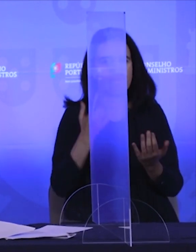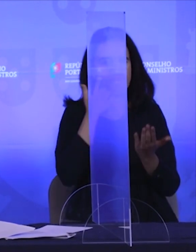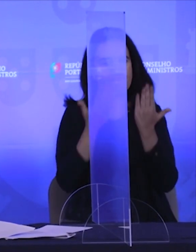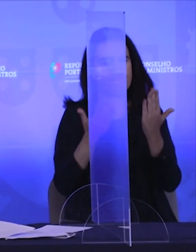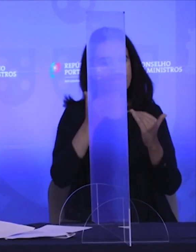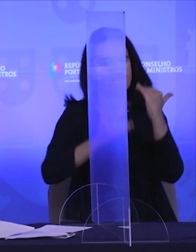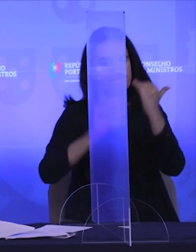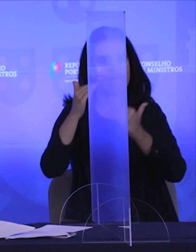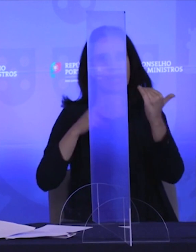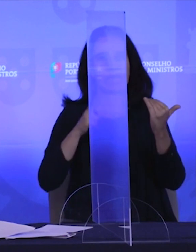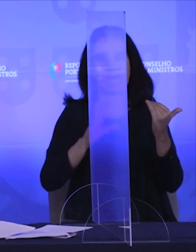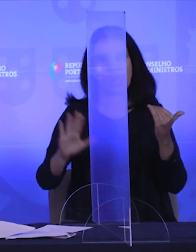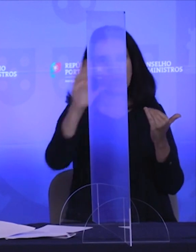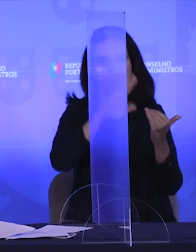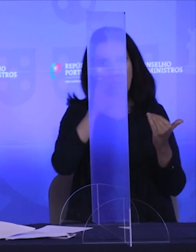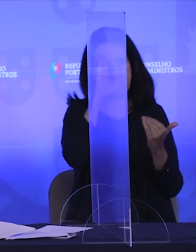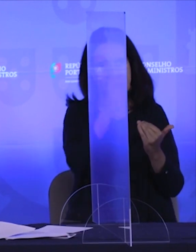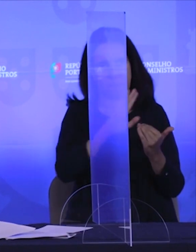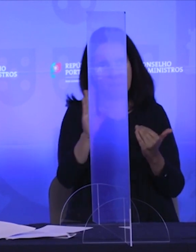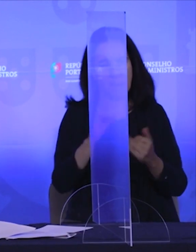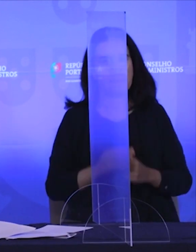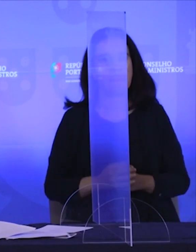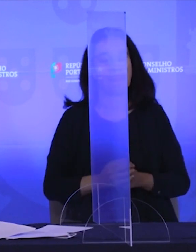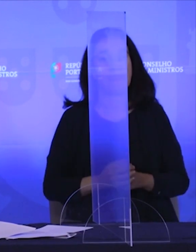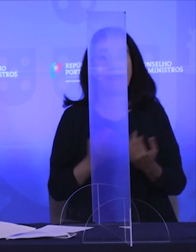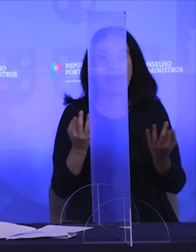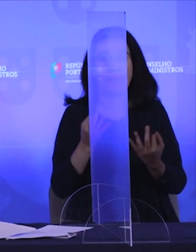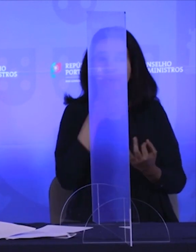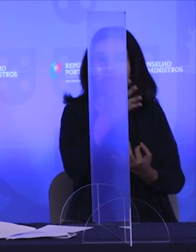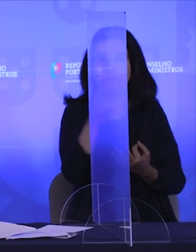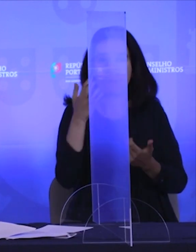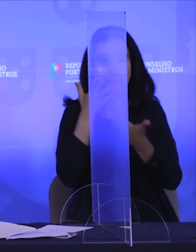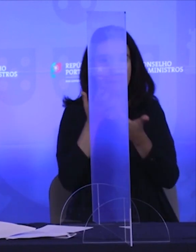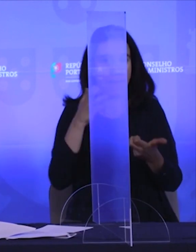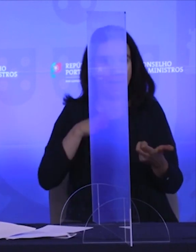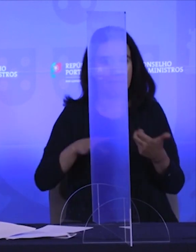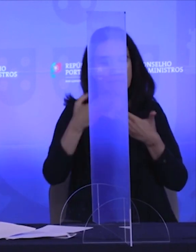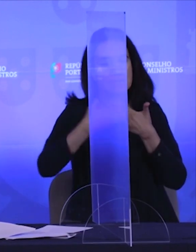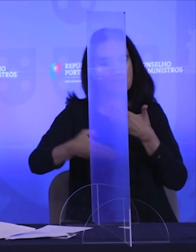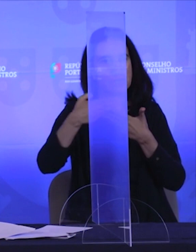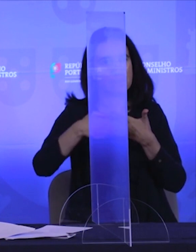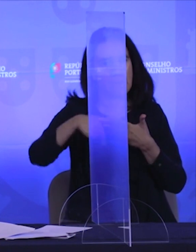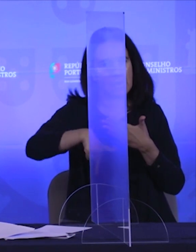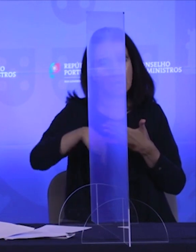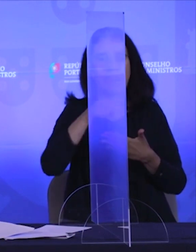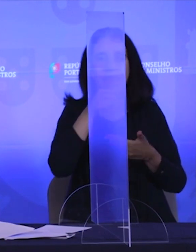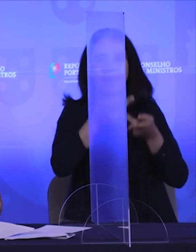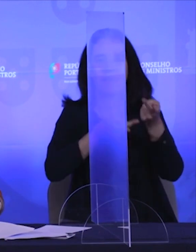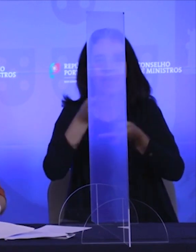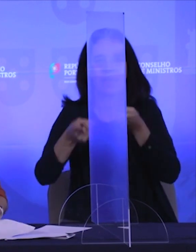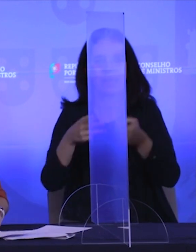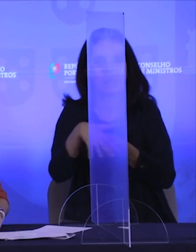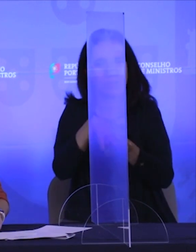desigualdades territoriais que conhecem. Em qualquer caso, queria destacar que semanalmente fazemos aqui a avaliação do